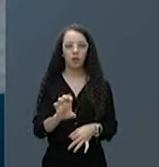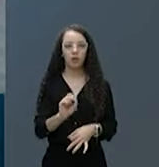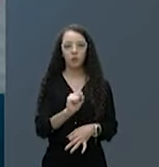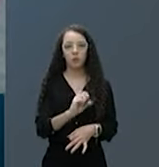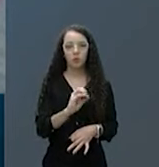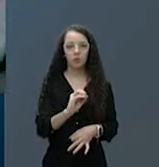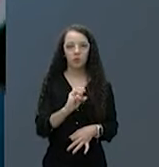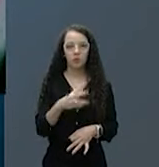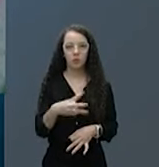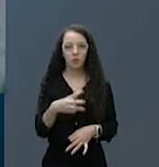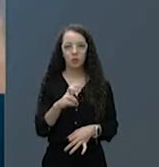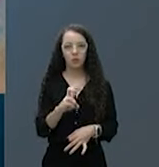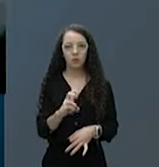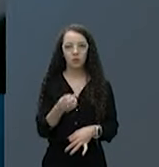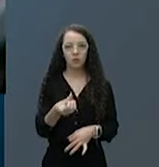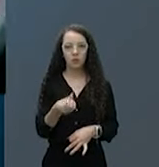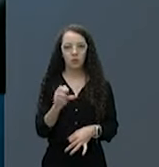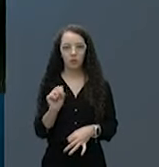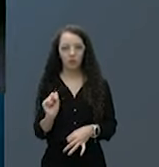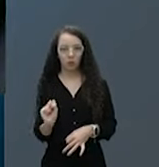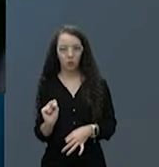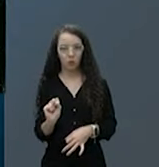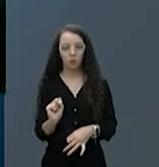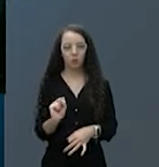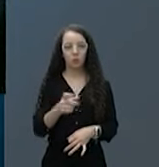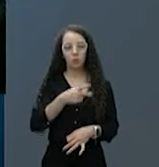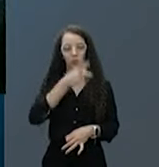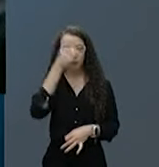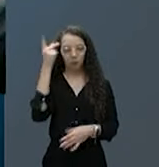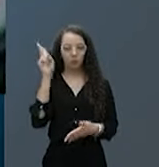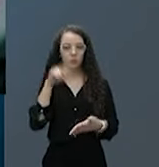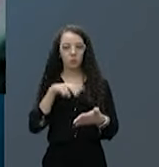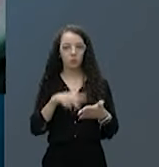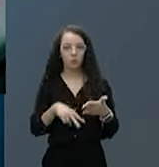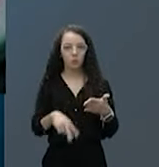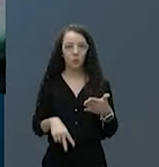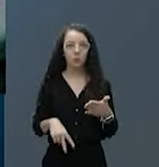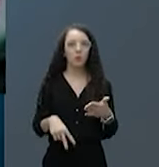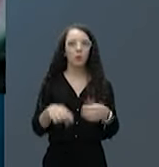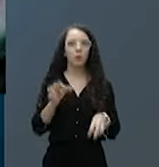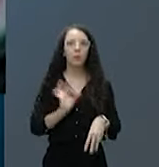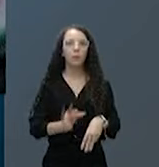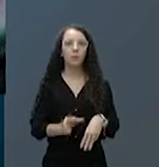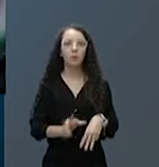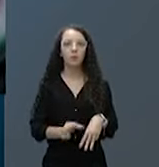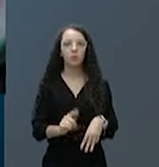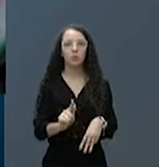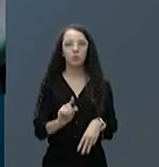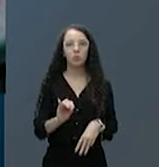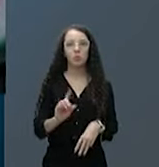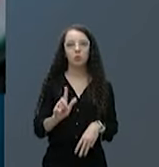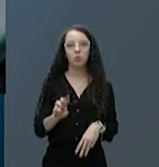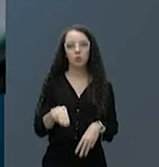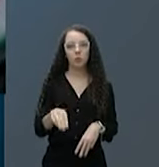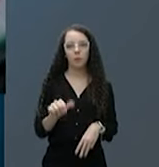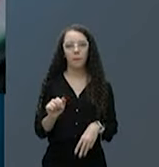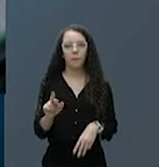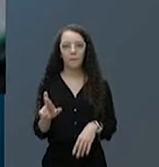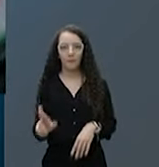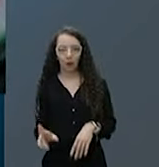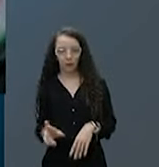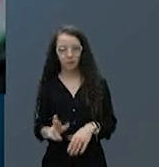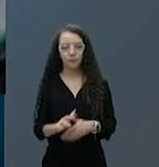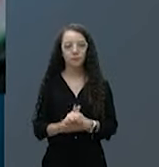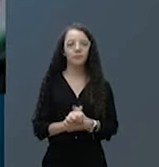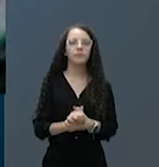803.568, redator do acordo do ministro Gilmar Mendes, em 6 de 9 de 2023, apesar de julgado pelo plenário